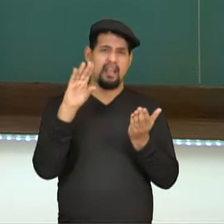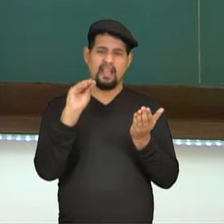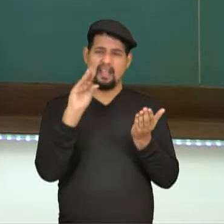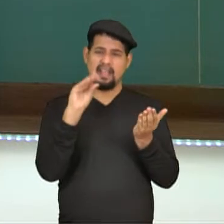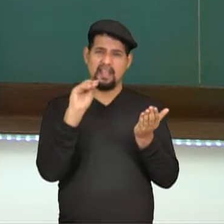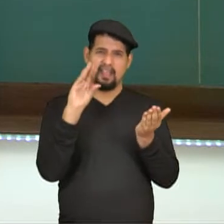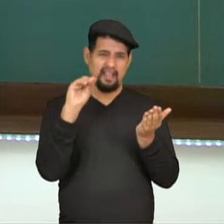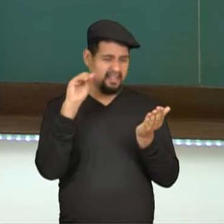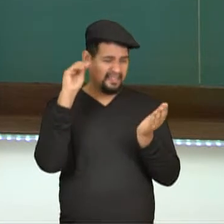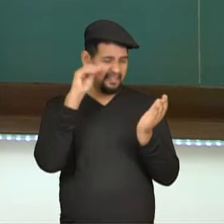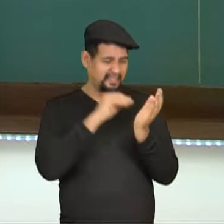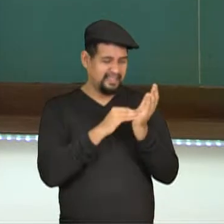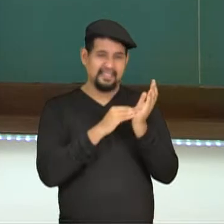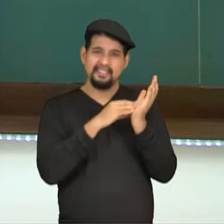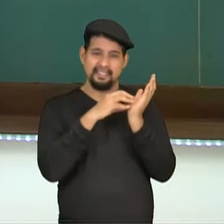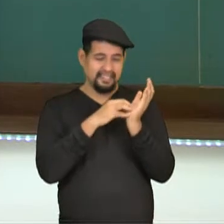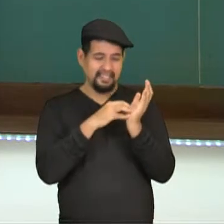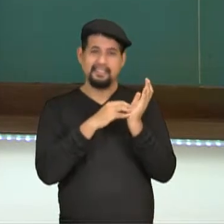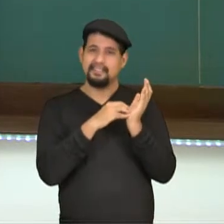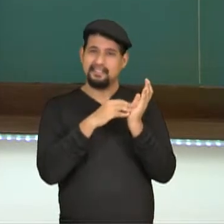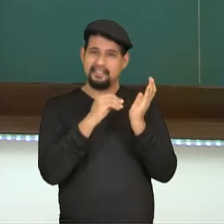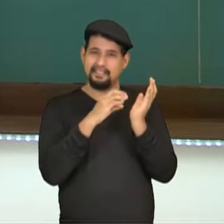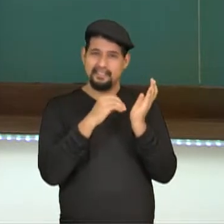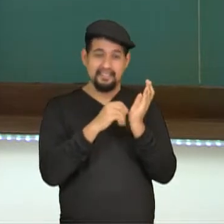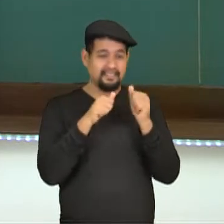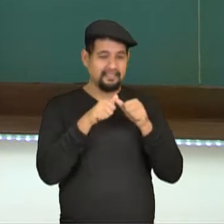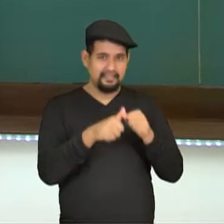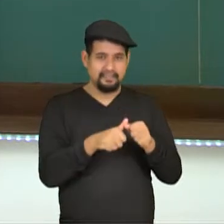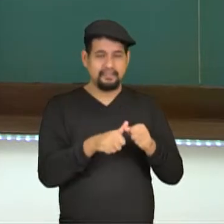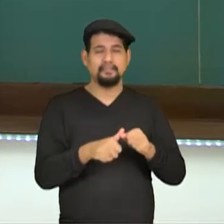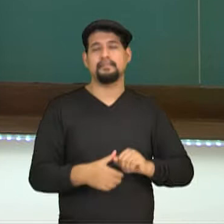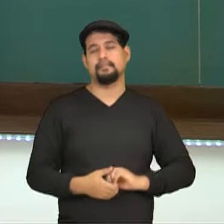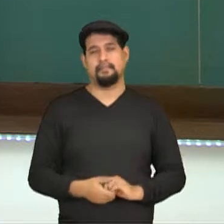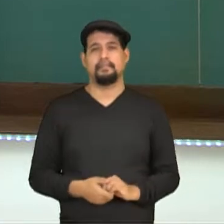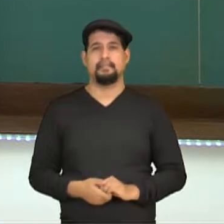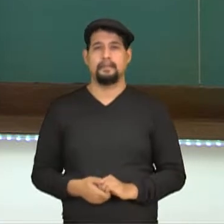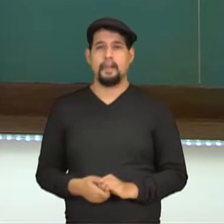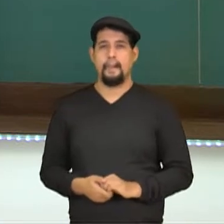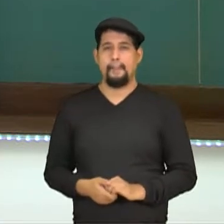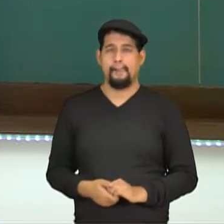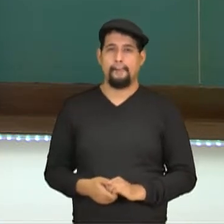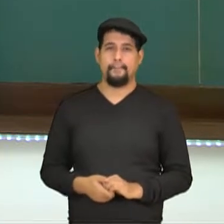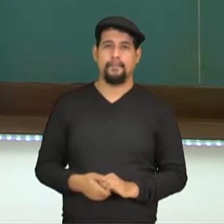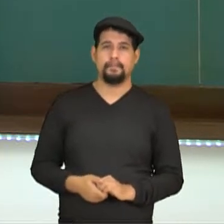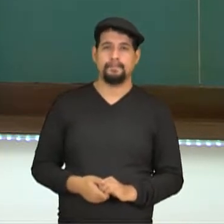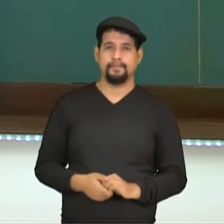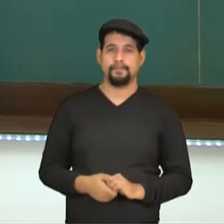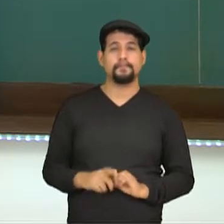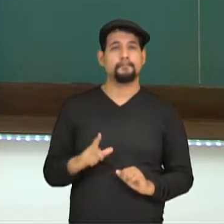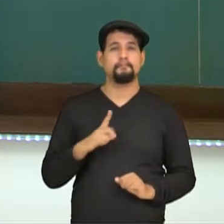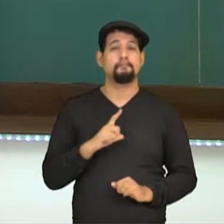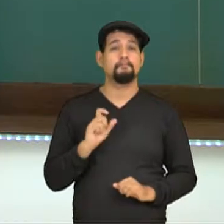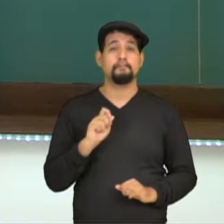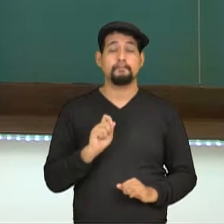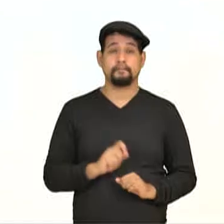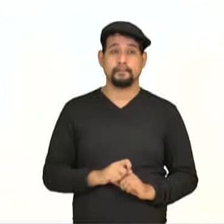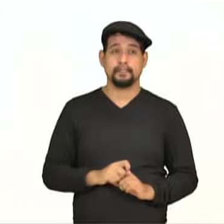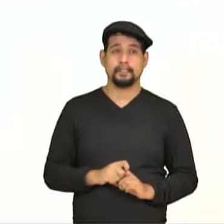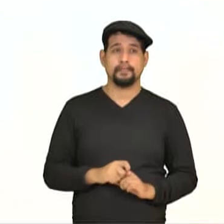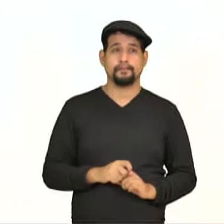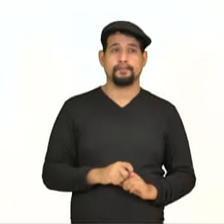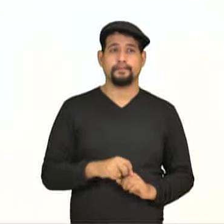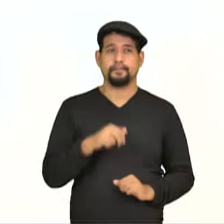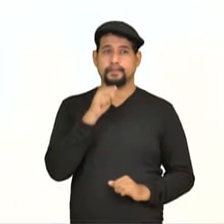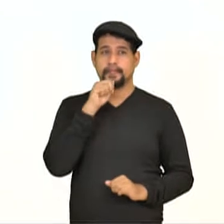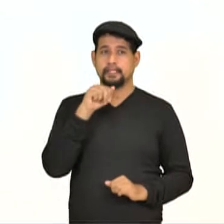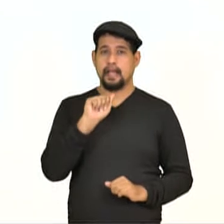pegajosos para grudar nas folhas, nas flores, justamente para favorecer essa polinização. Nós temos então a anemofilia,